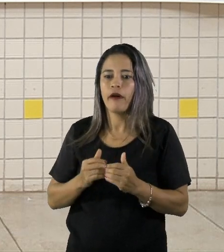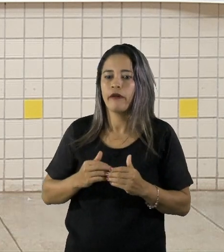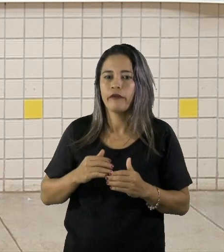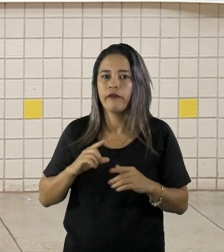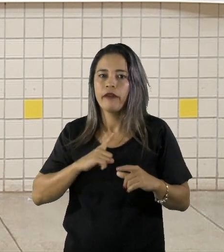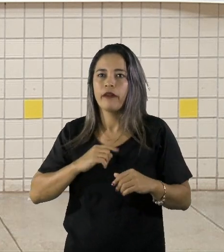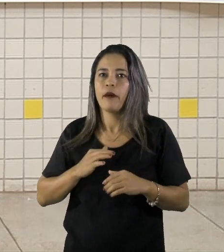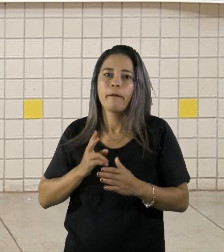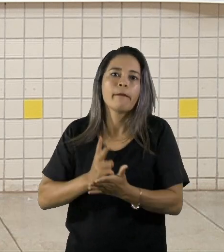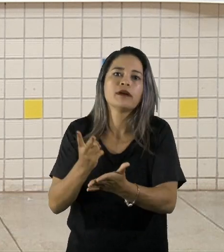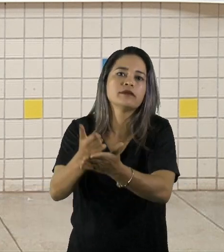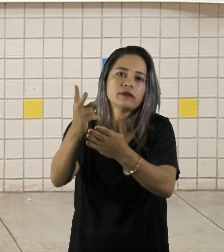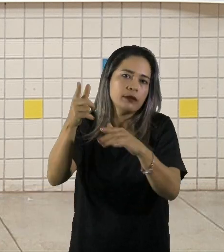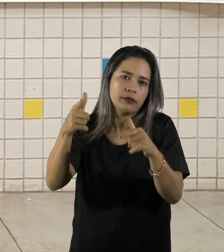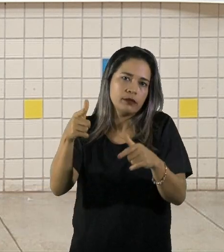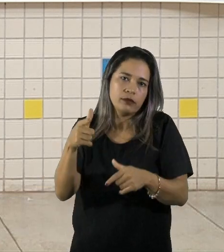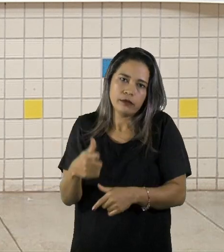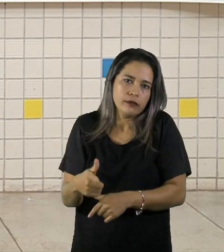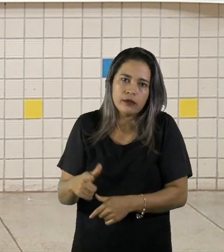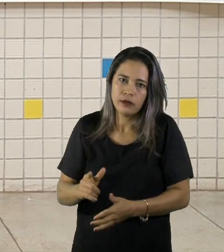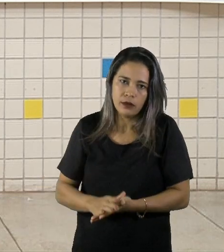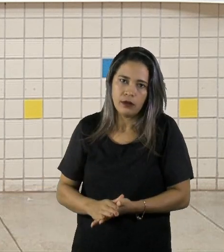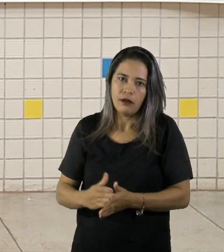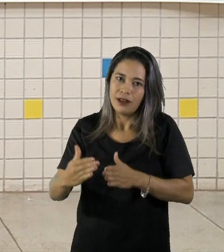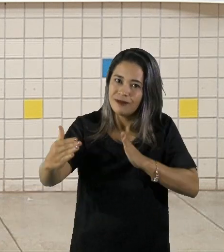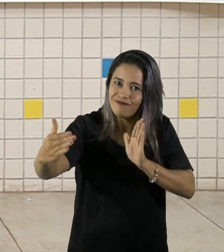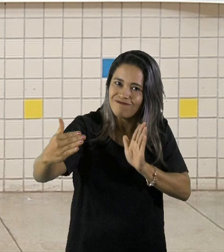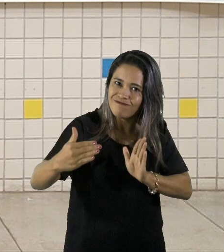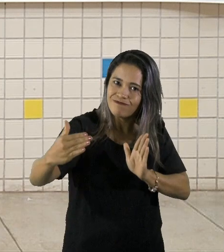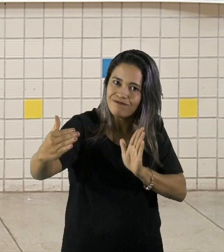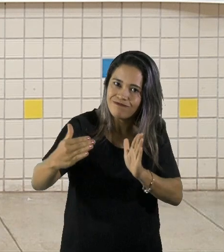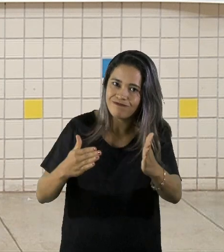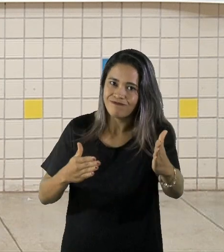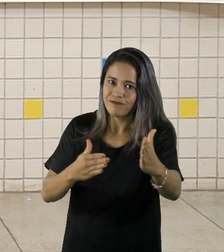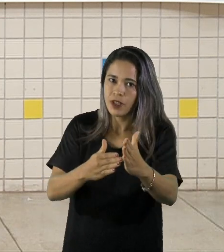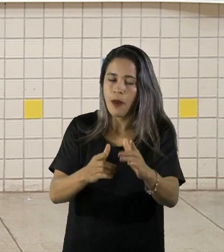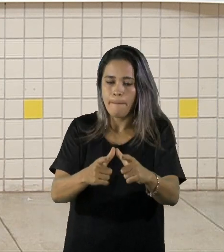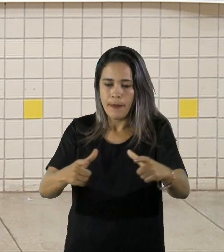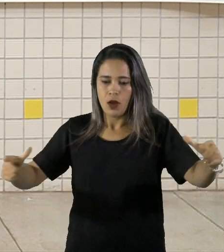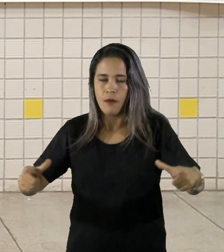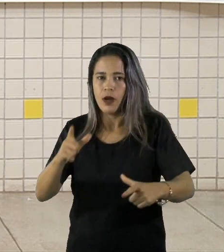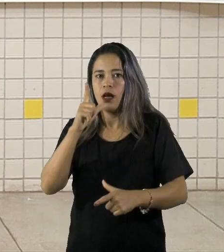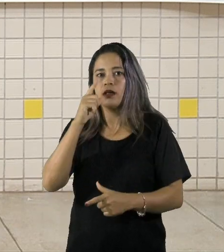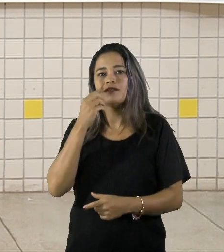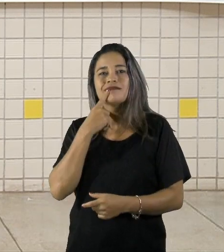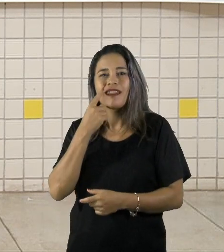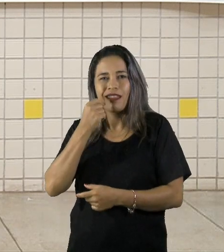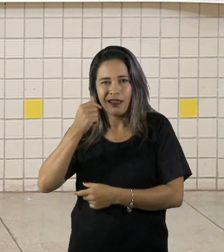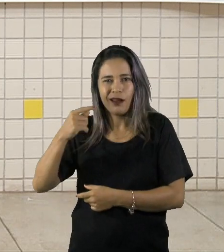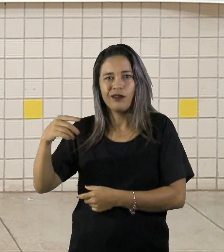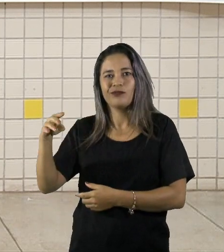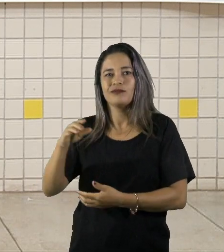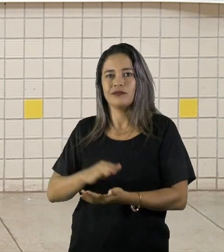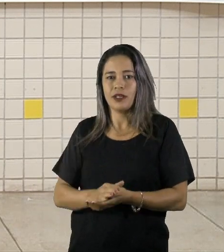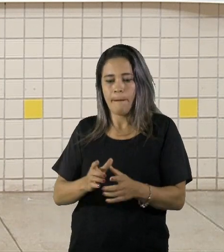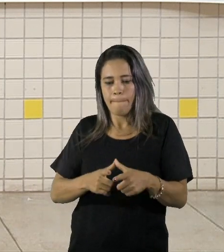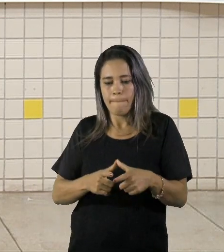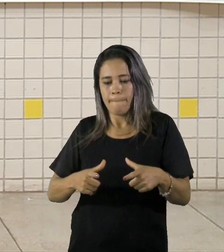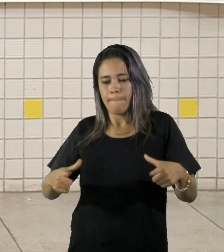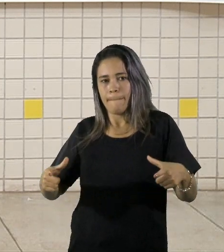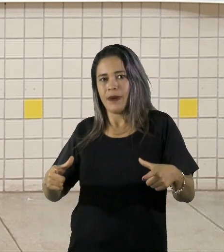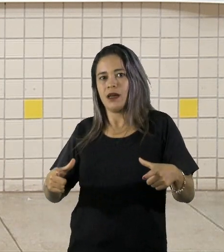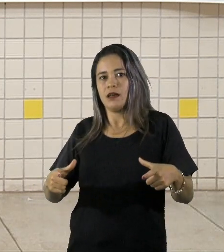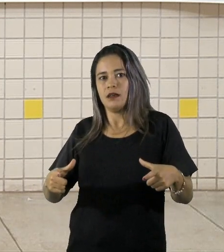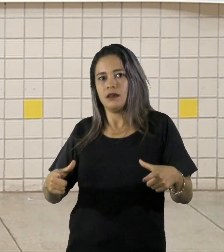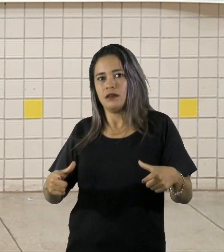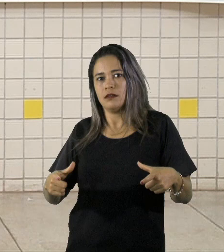país, que ela é limitada, que a maior parte dela é salgada e que uma grande parte dela que pode ser consumida está